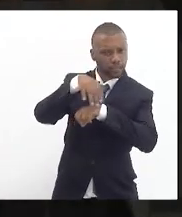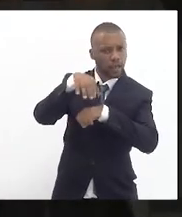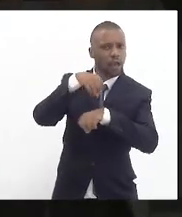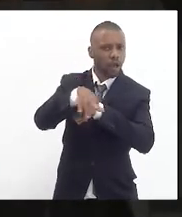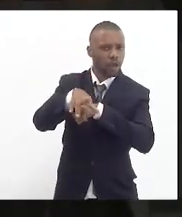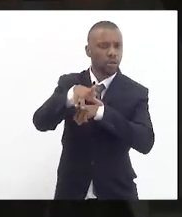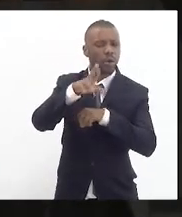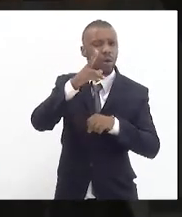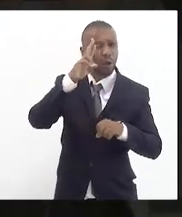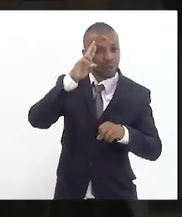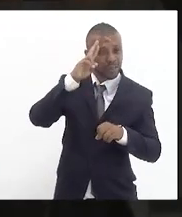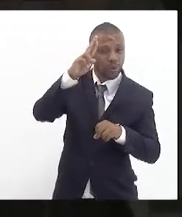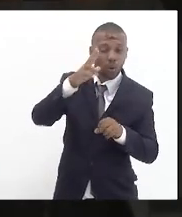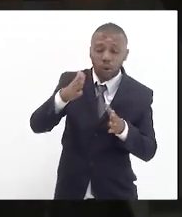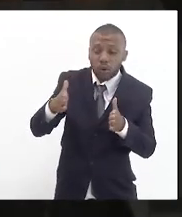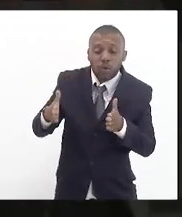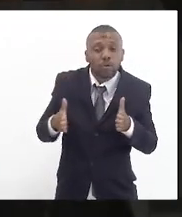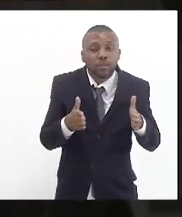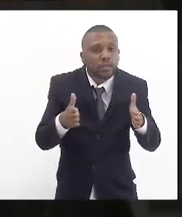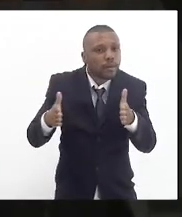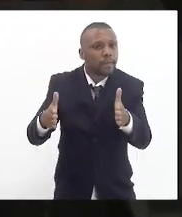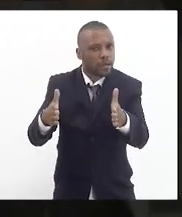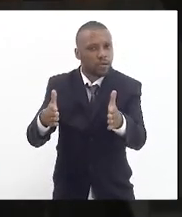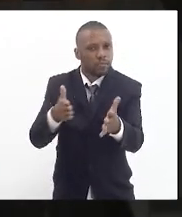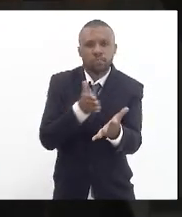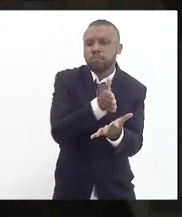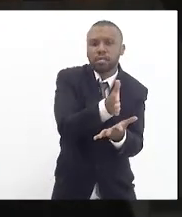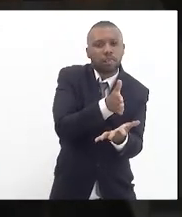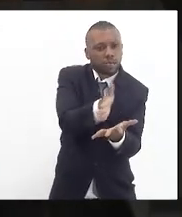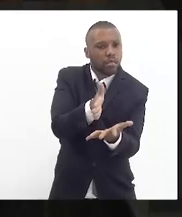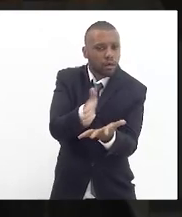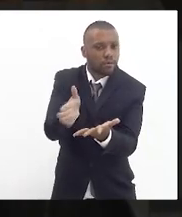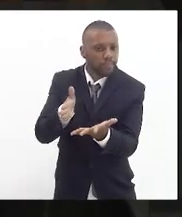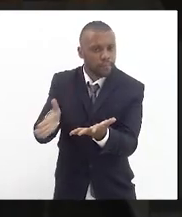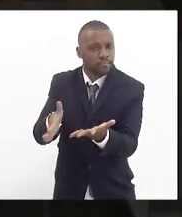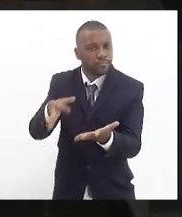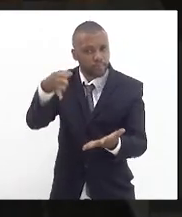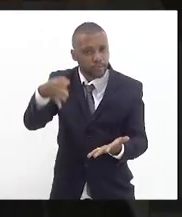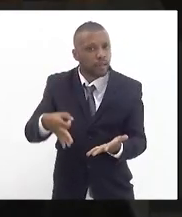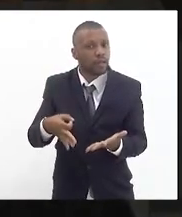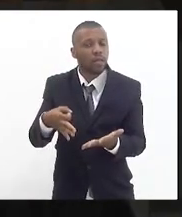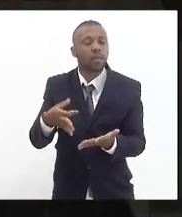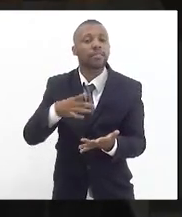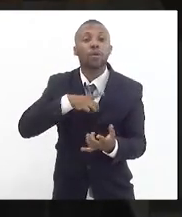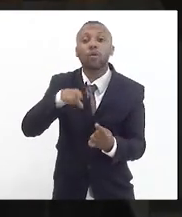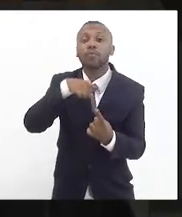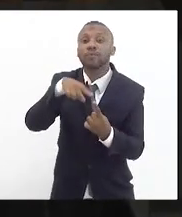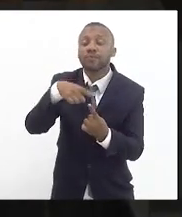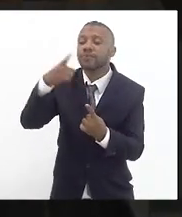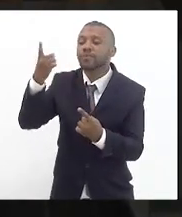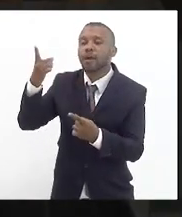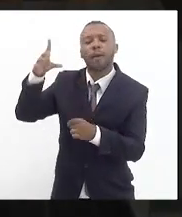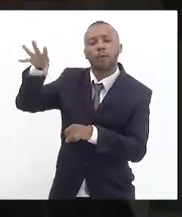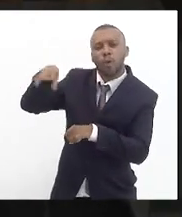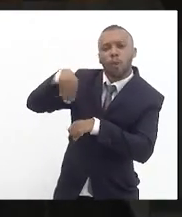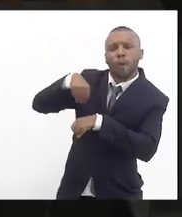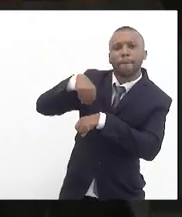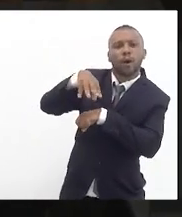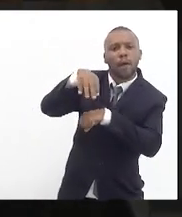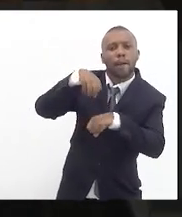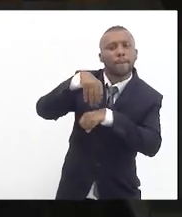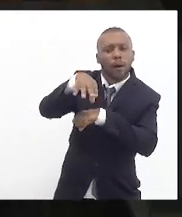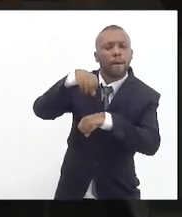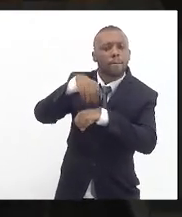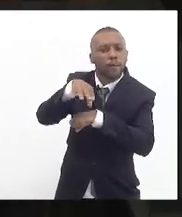mensageiro é o senhor dos caminhos né é quem leva as notícias que